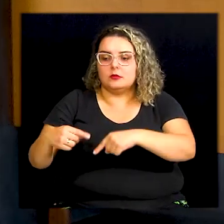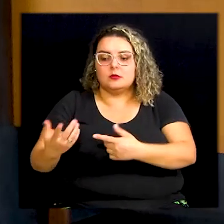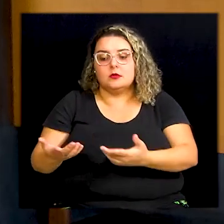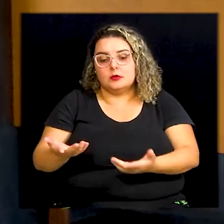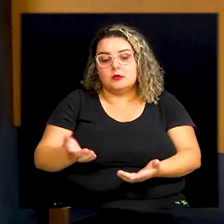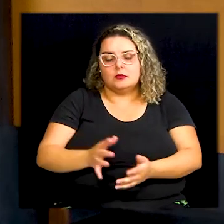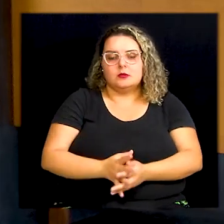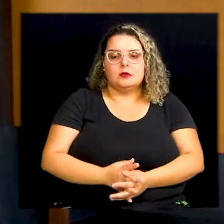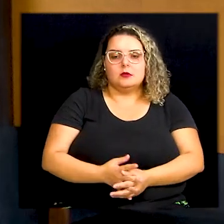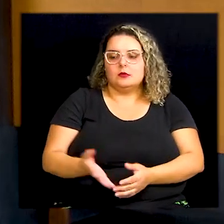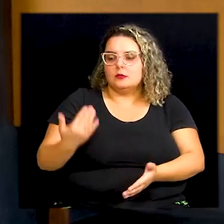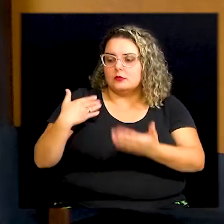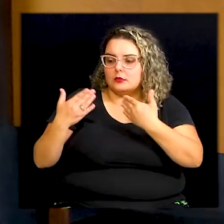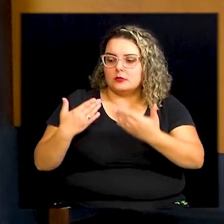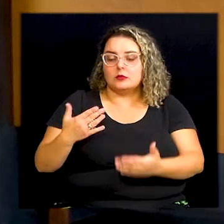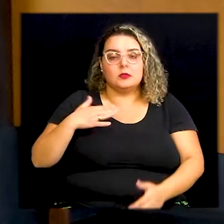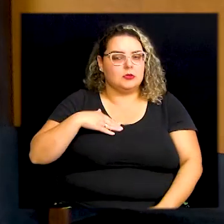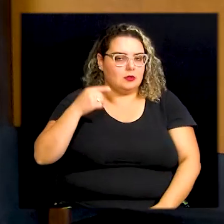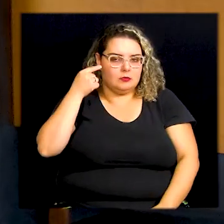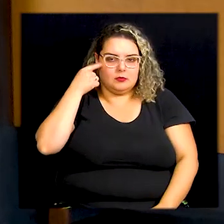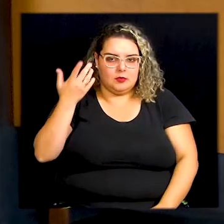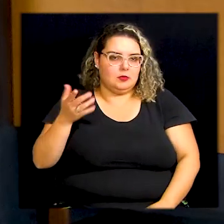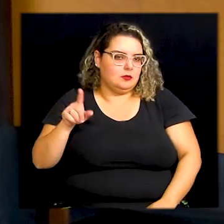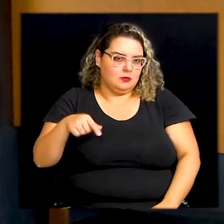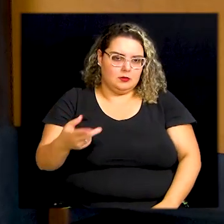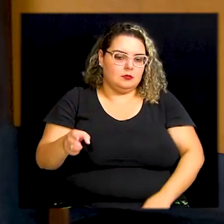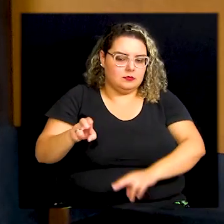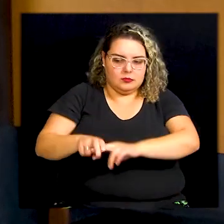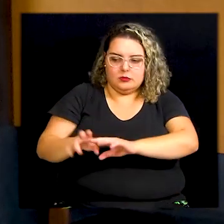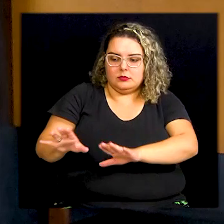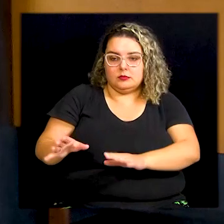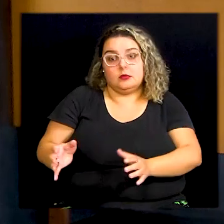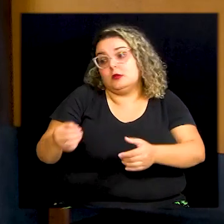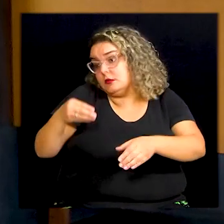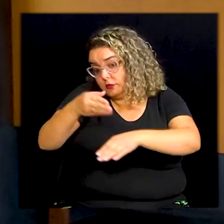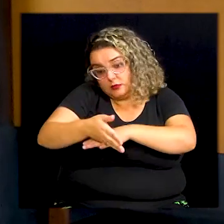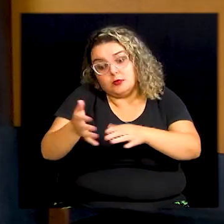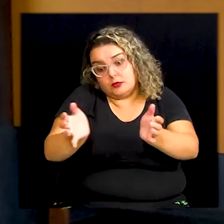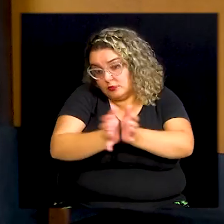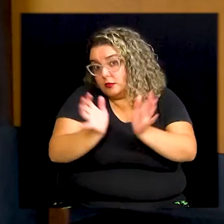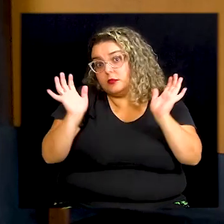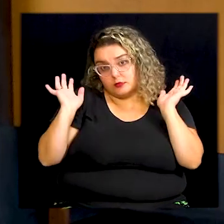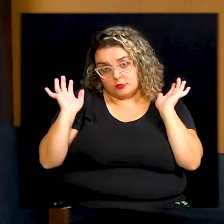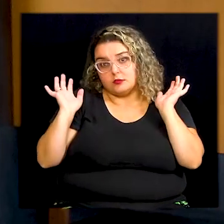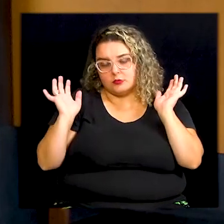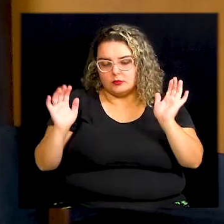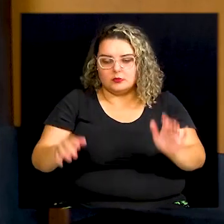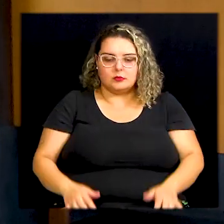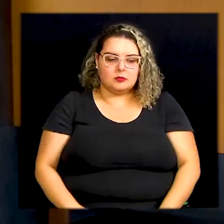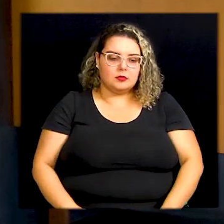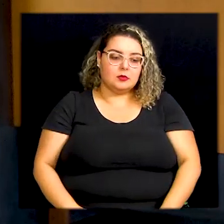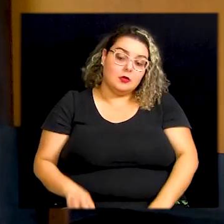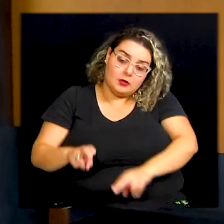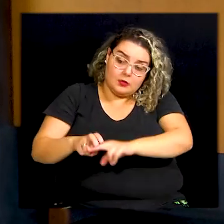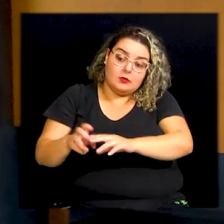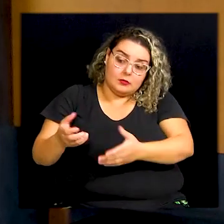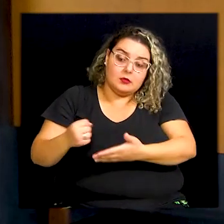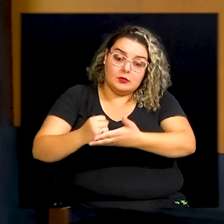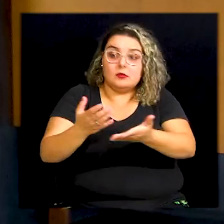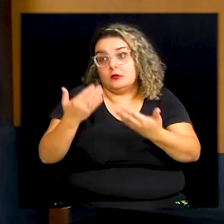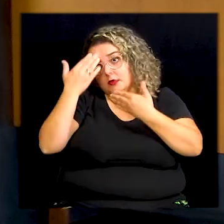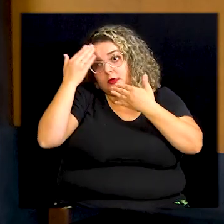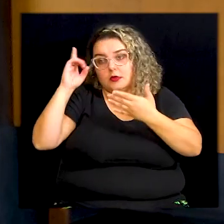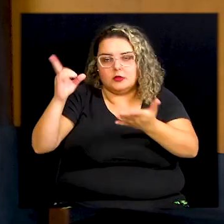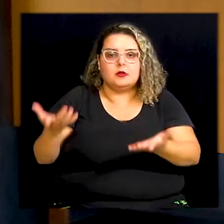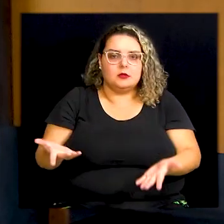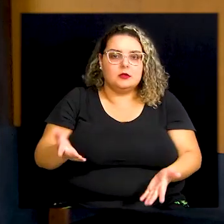ele me chamou depois, conversou e tal, e para mim, na minha cabeça, tava isso, né? Tô no grupo, né? Tô no grupo, Falei, não, pelo menos no banco ele vai me levar,